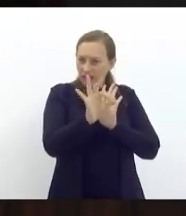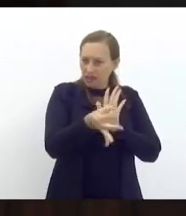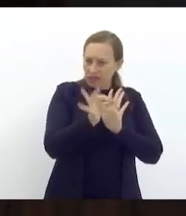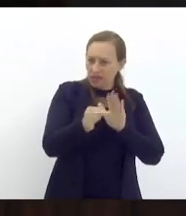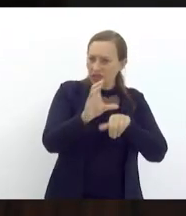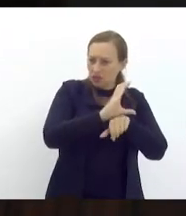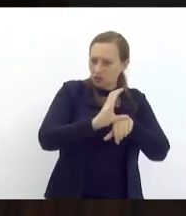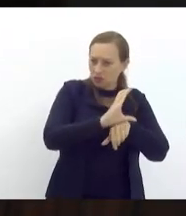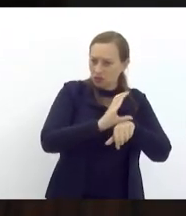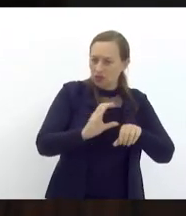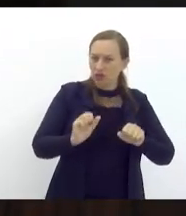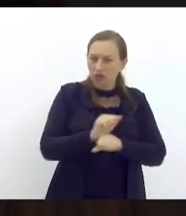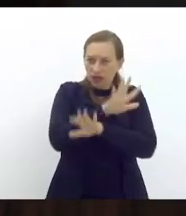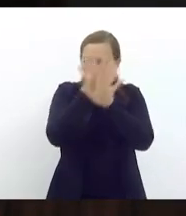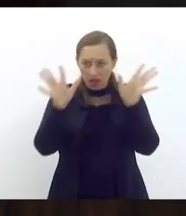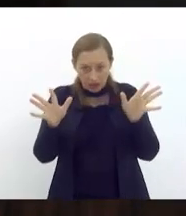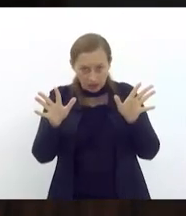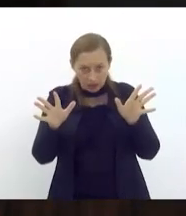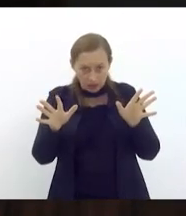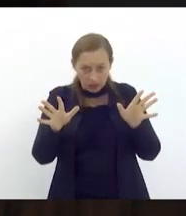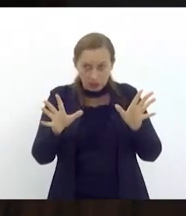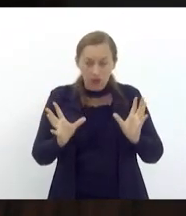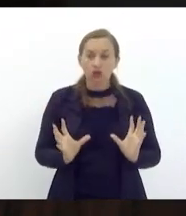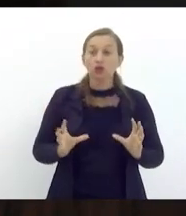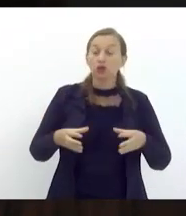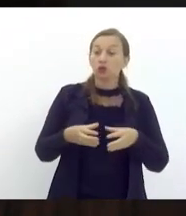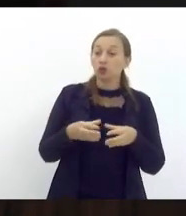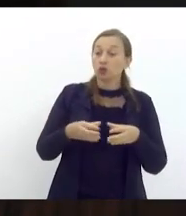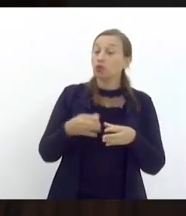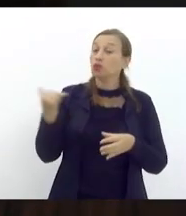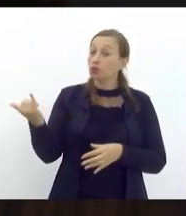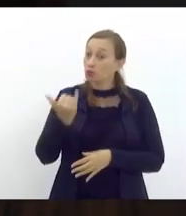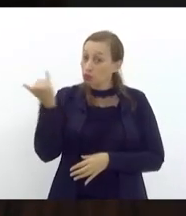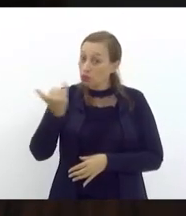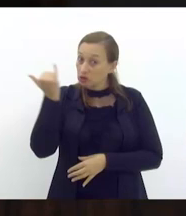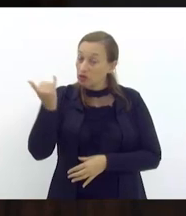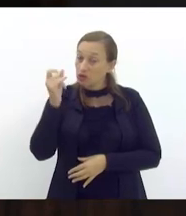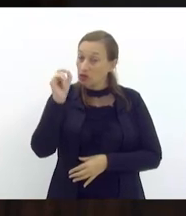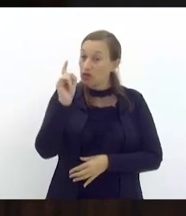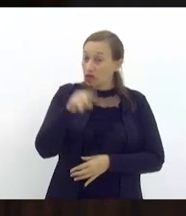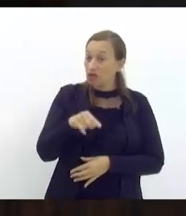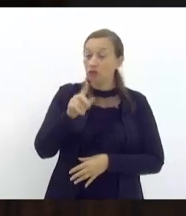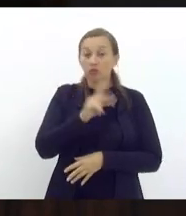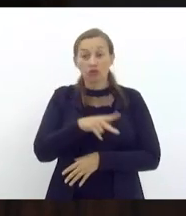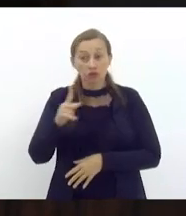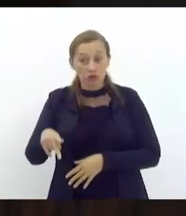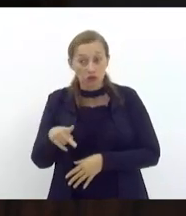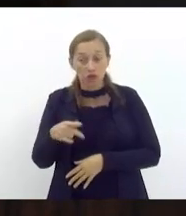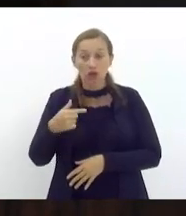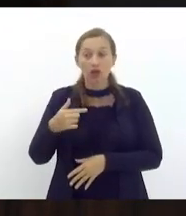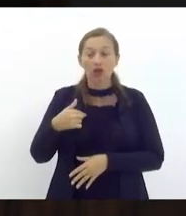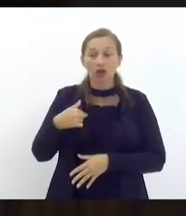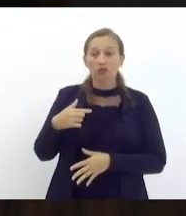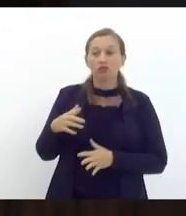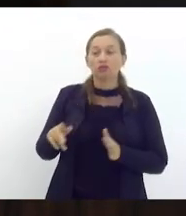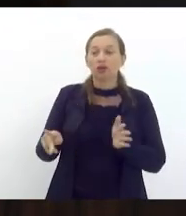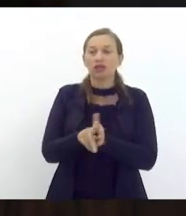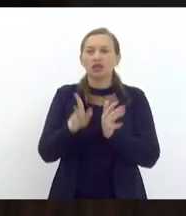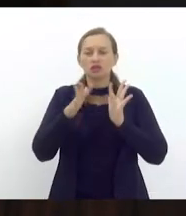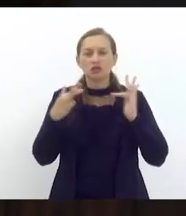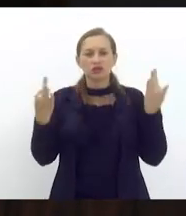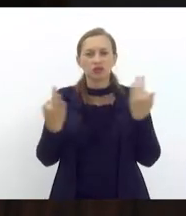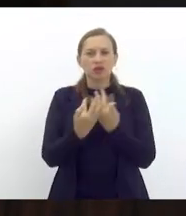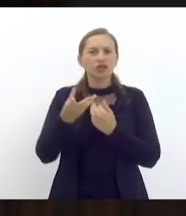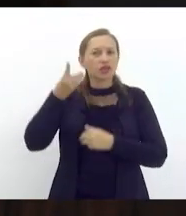estampado pra gente que sabe de uma classe tamanho importância que é do professor vem de uma família Deputado